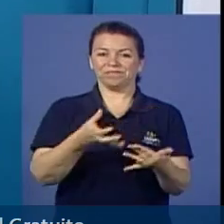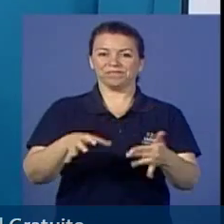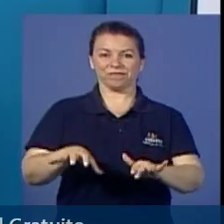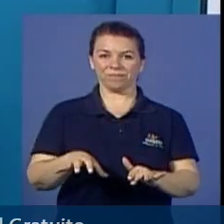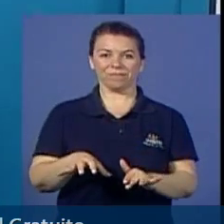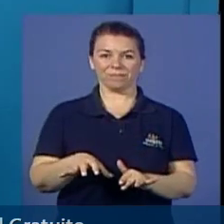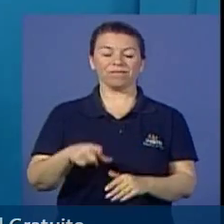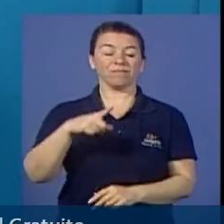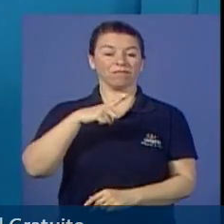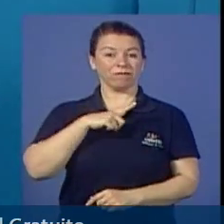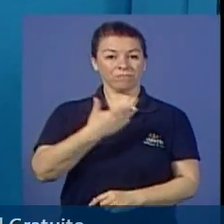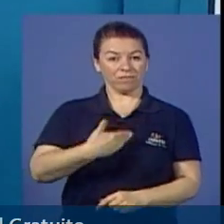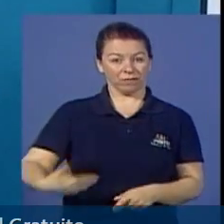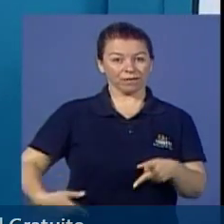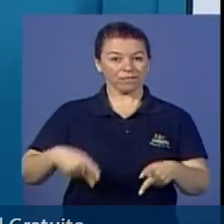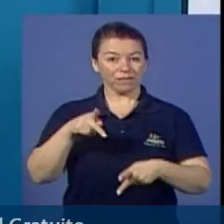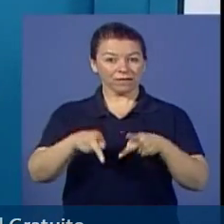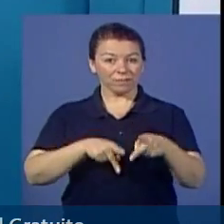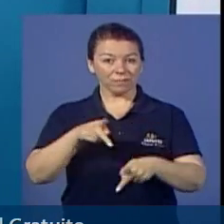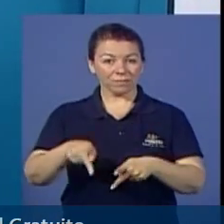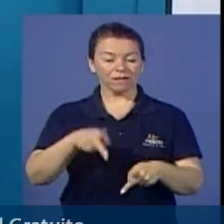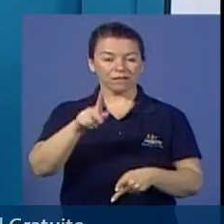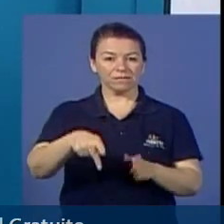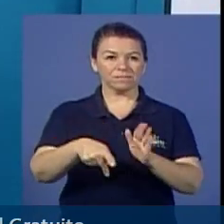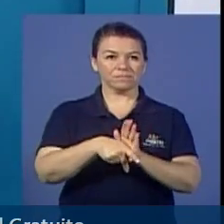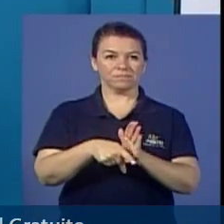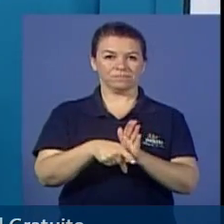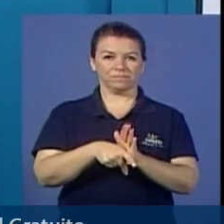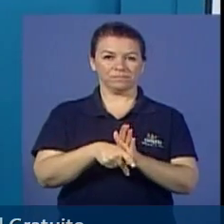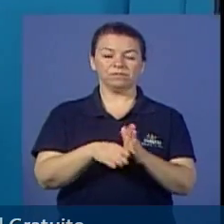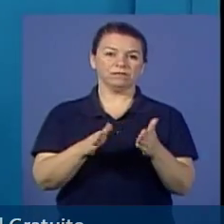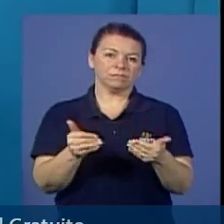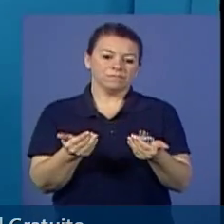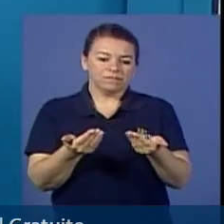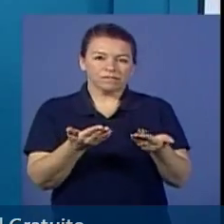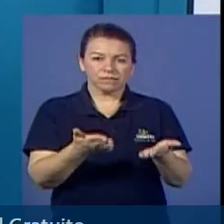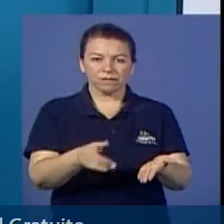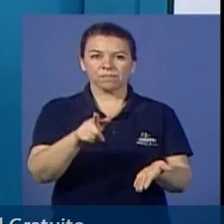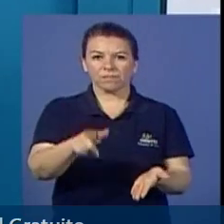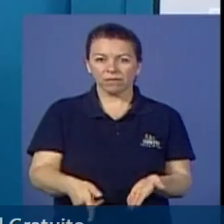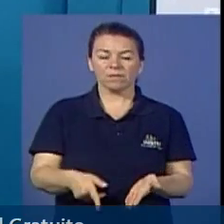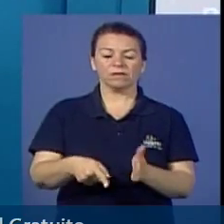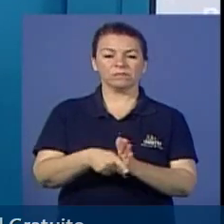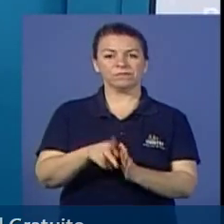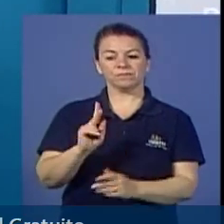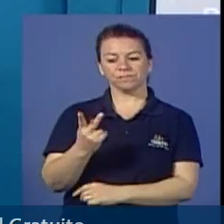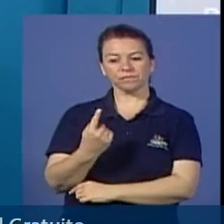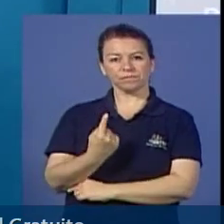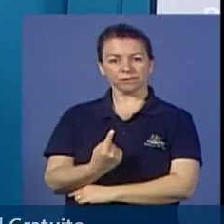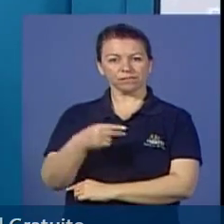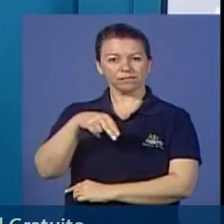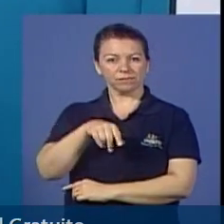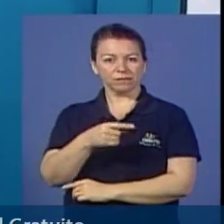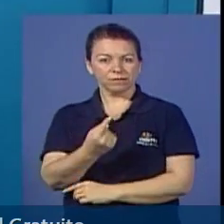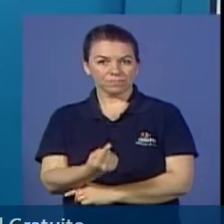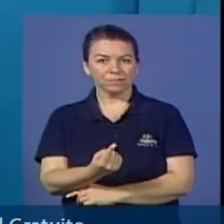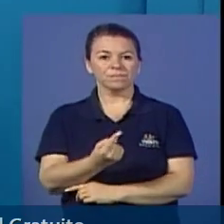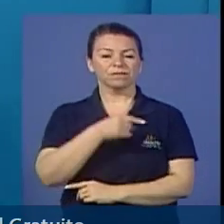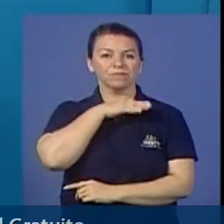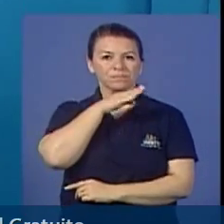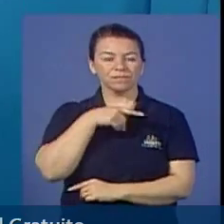aí um Estado, né, o nosso ilustre Estado aqui, que agora está fornecendo, por exemplo, vacinação para H1N1 e ninguém vai aos